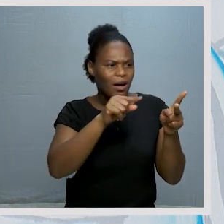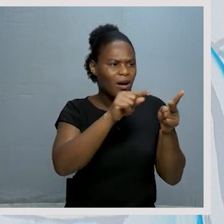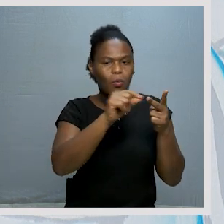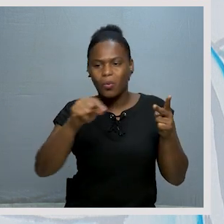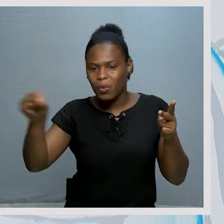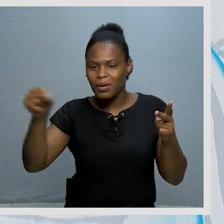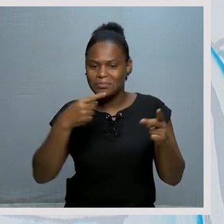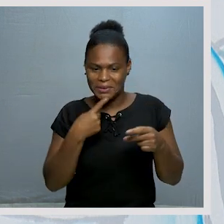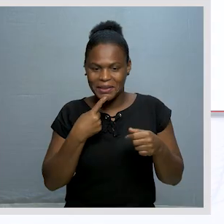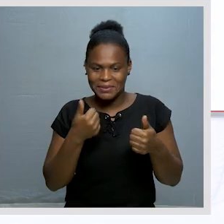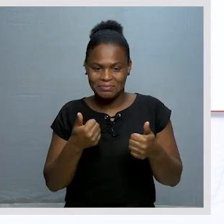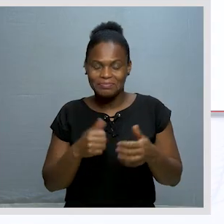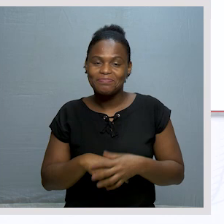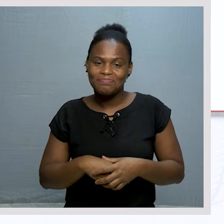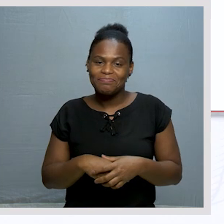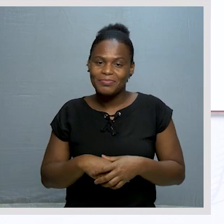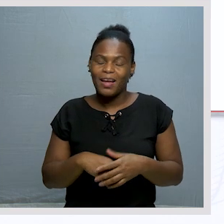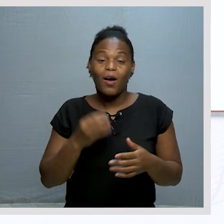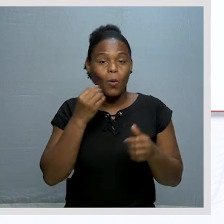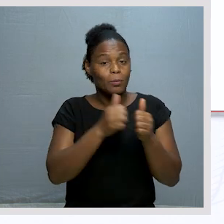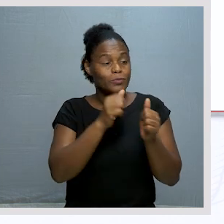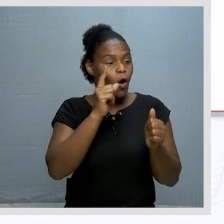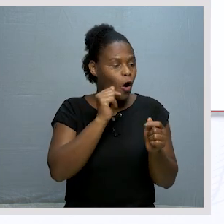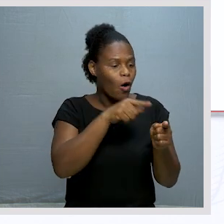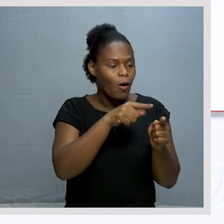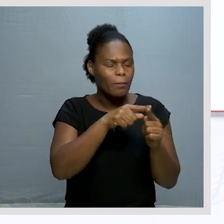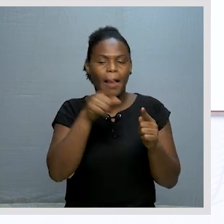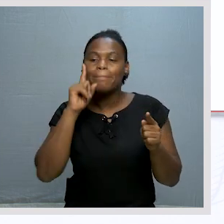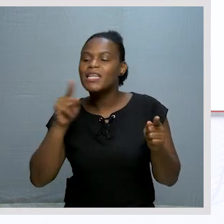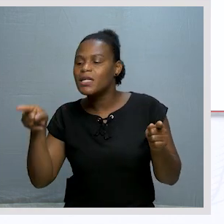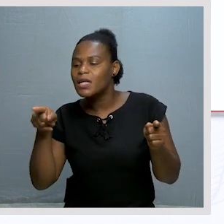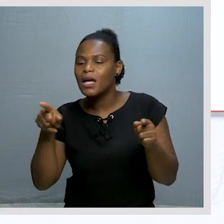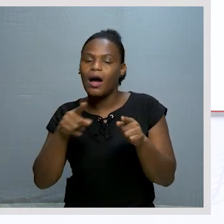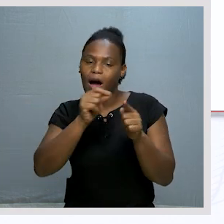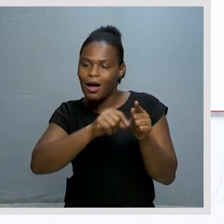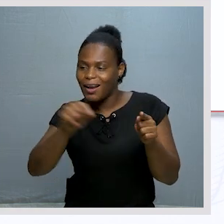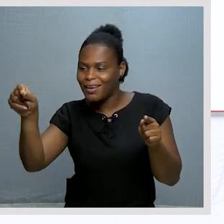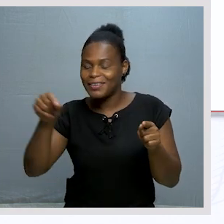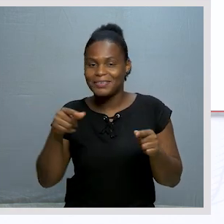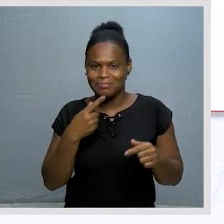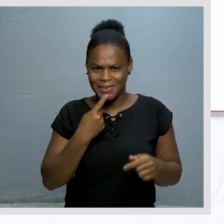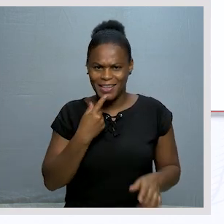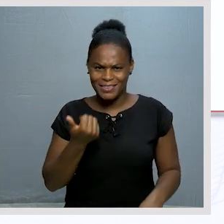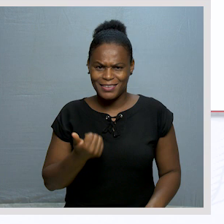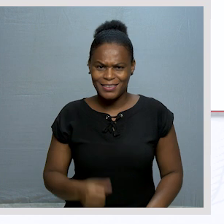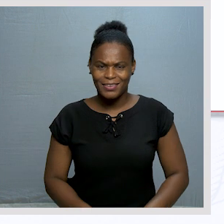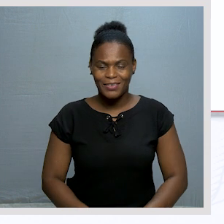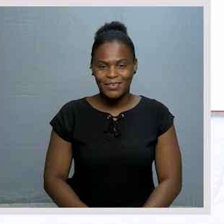Entenderam? Com o feminino do lado